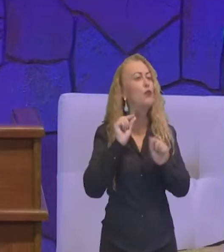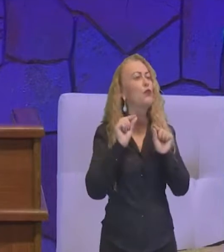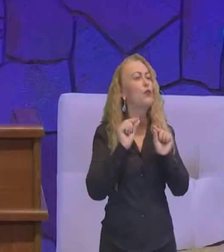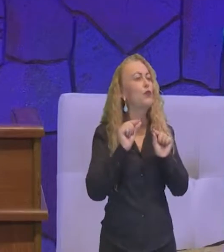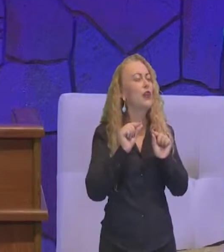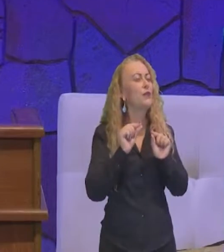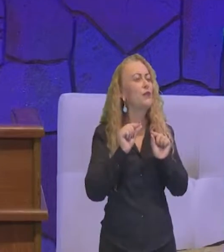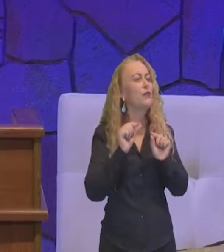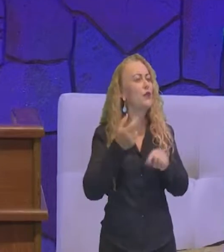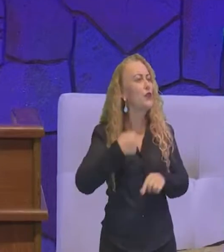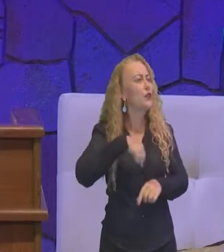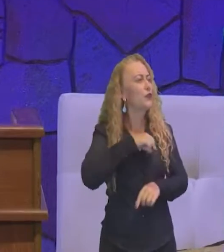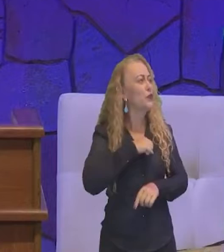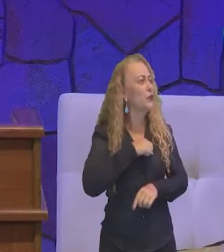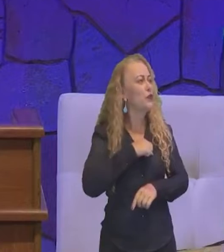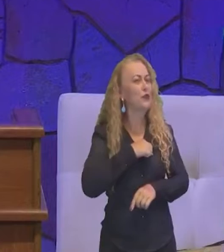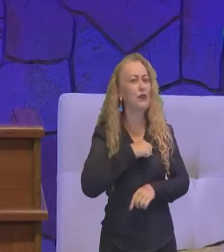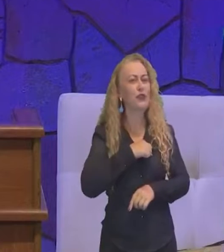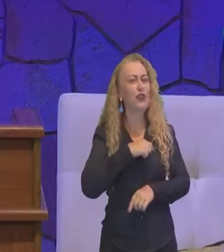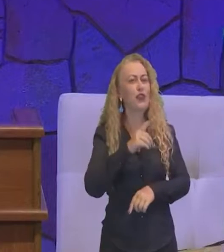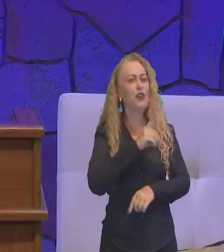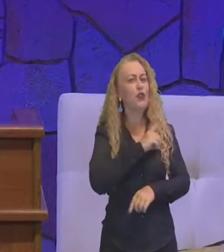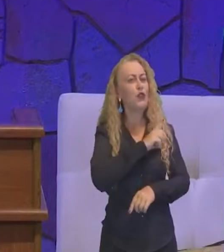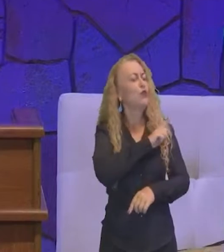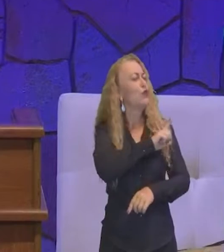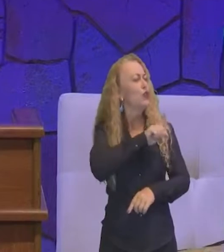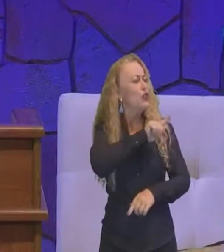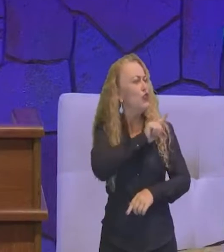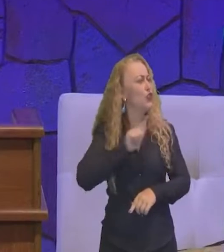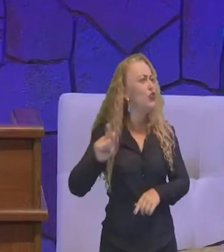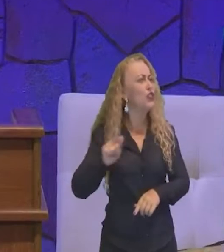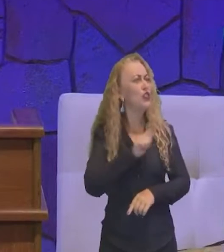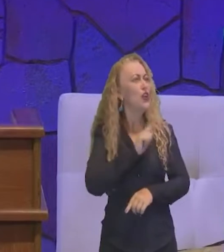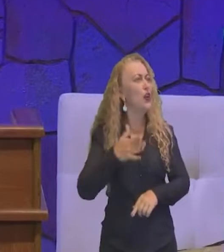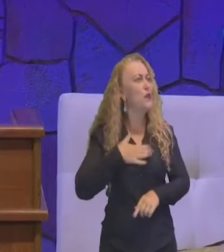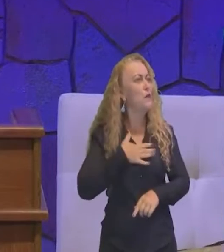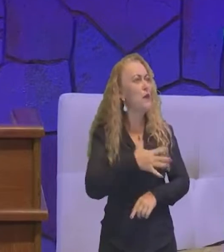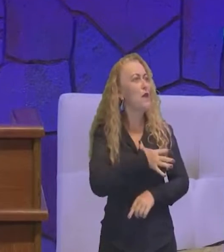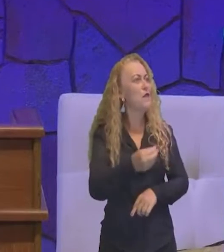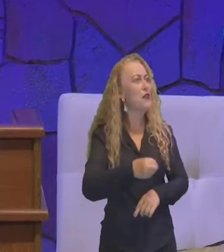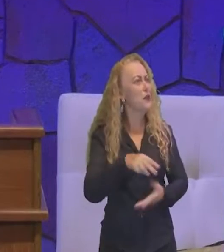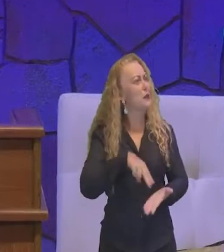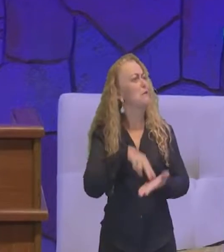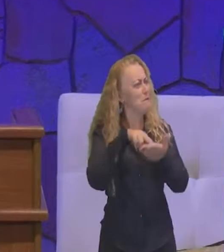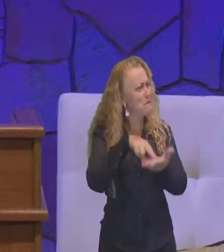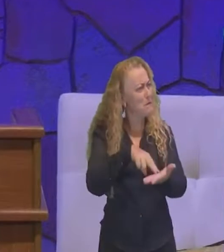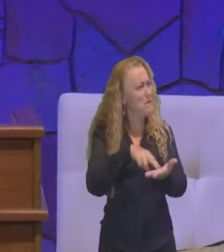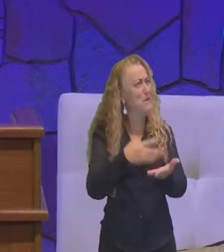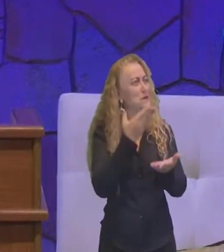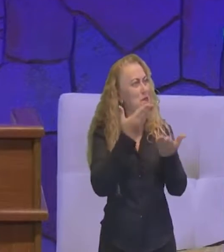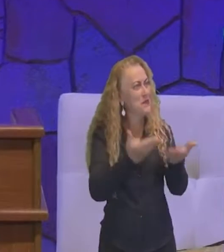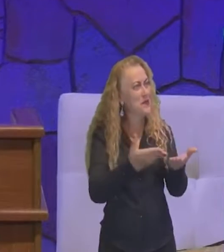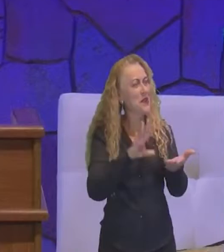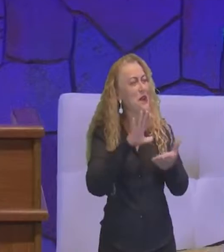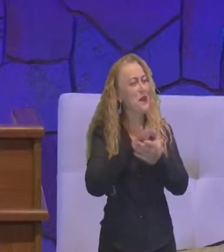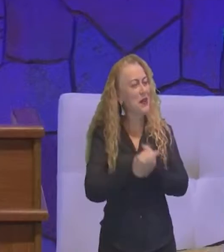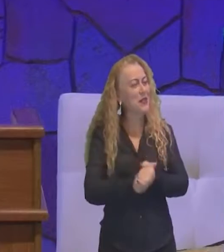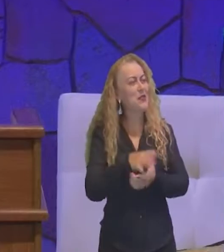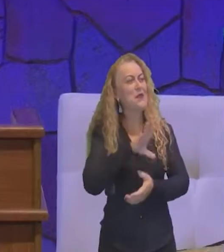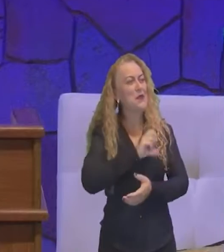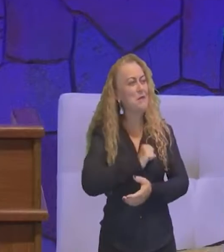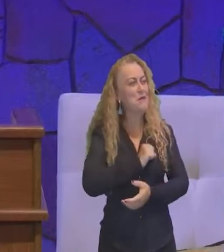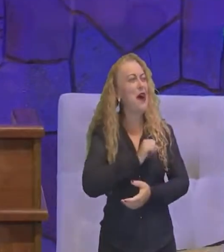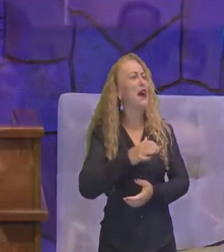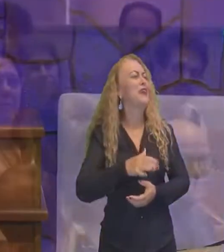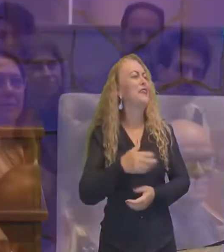conosco o genro do meu filho, irmão Dave e Heloísa. Fica de pé, um casal querido e amado, que Deus